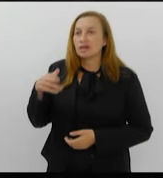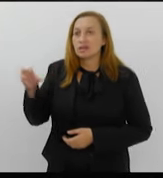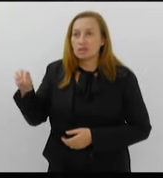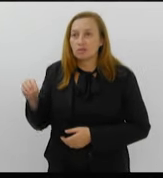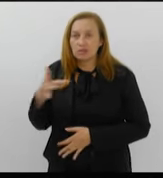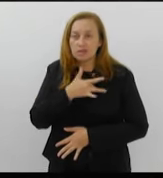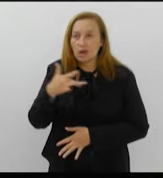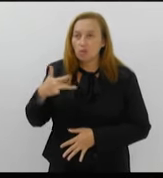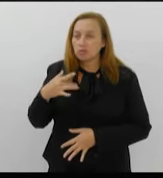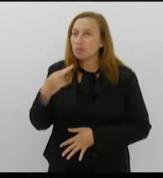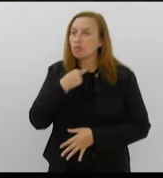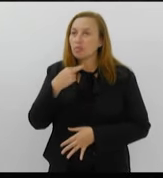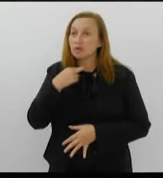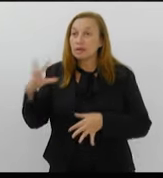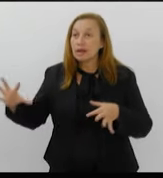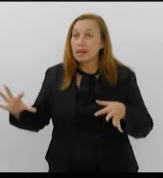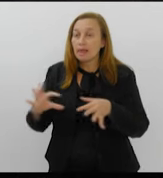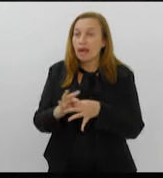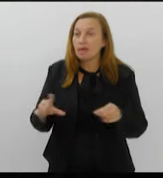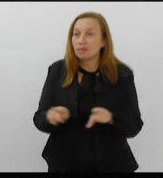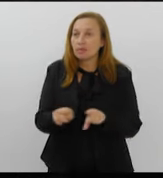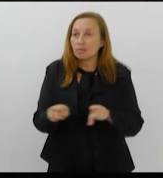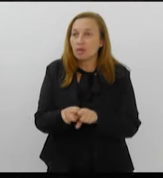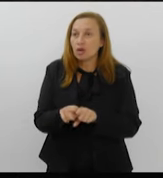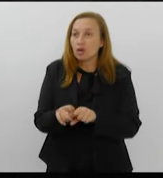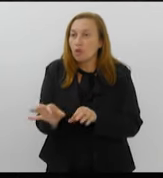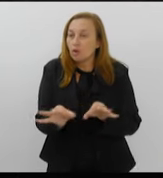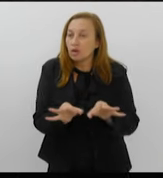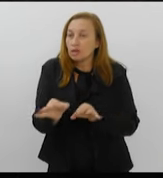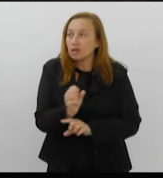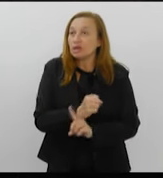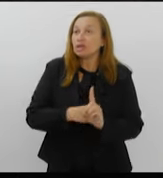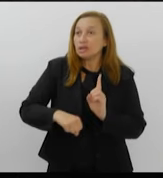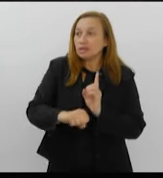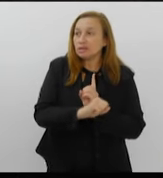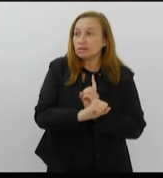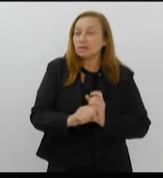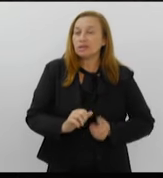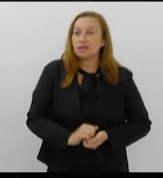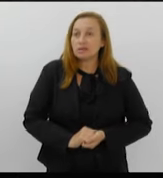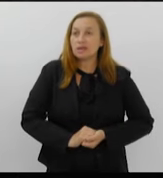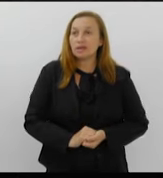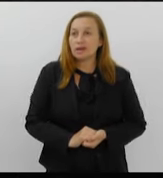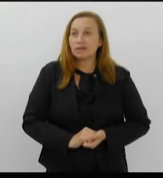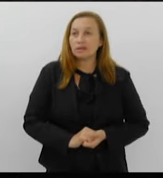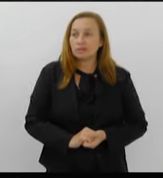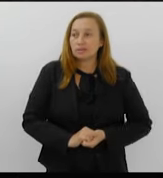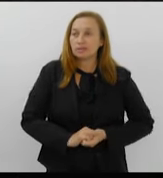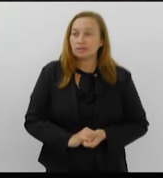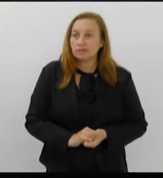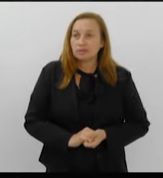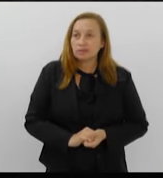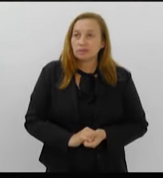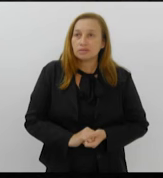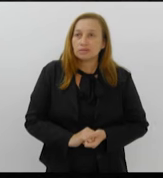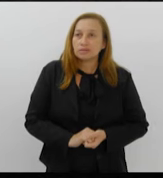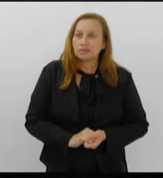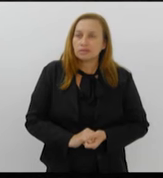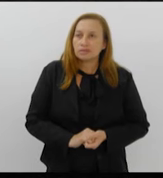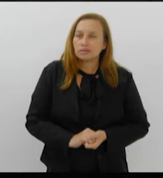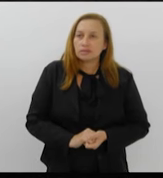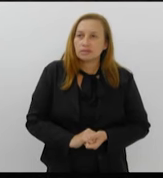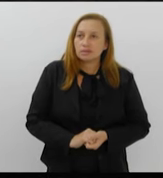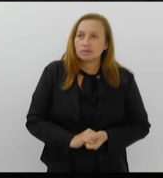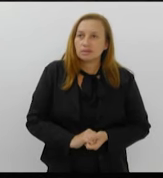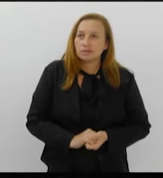não poderão ser direcionados também às organizações sociais. E que nós estamos também por negar a possibilidade de